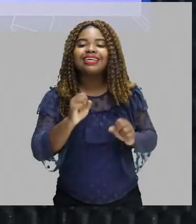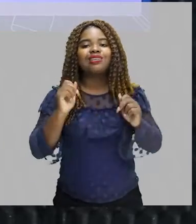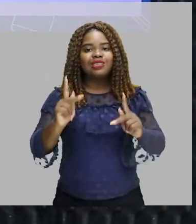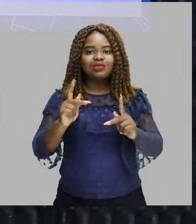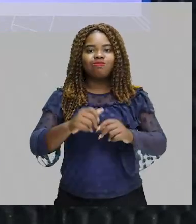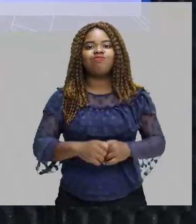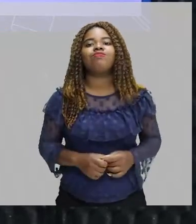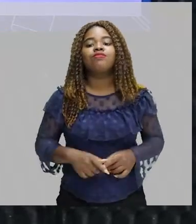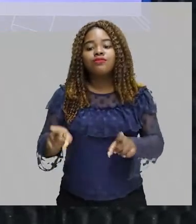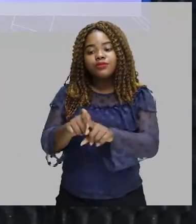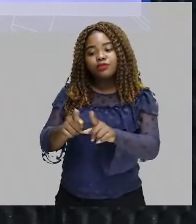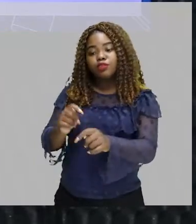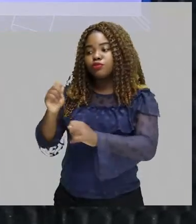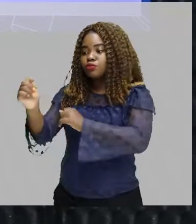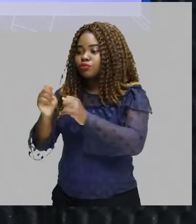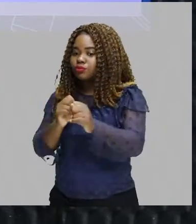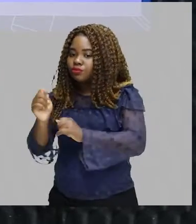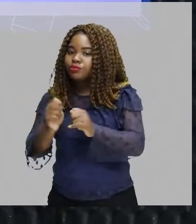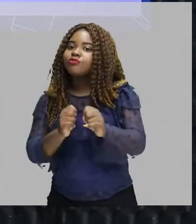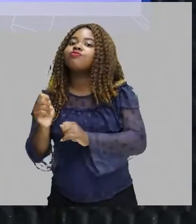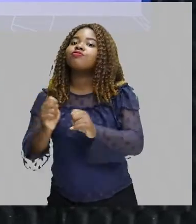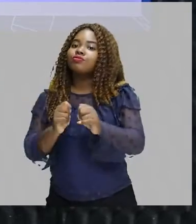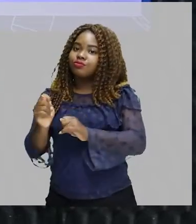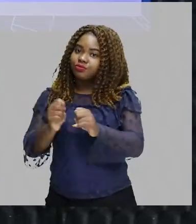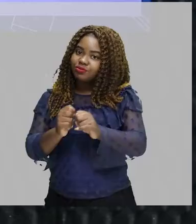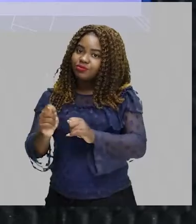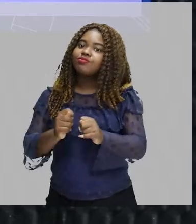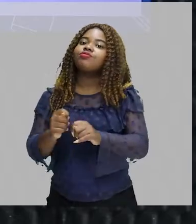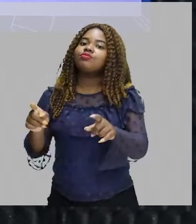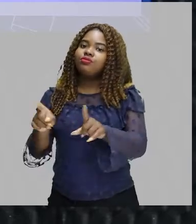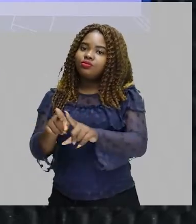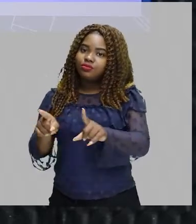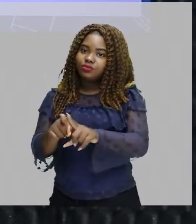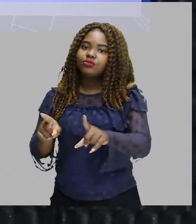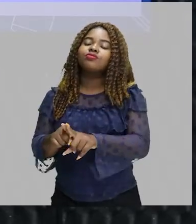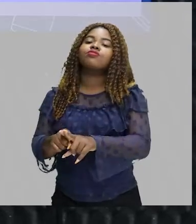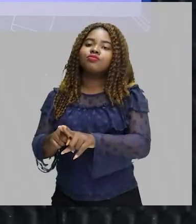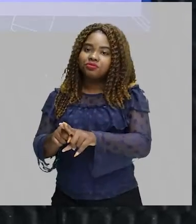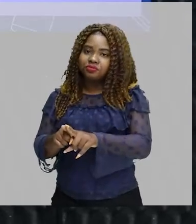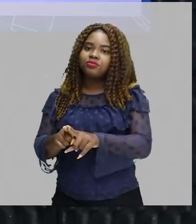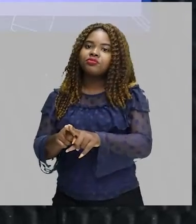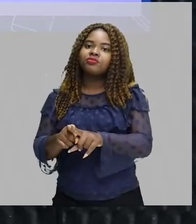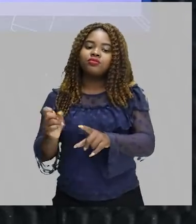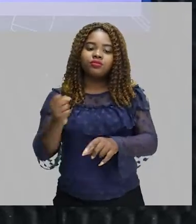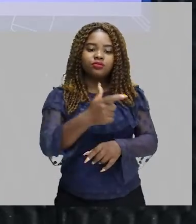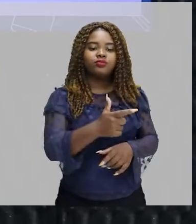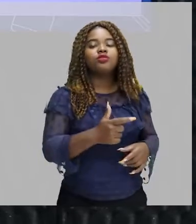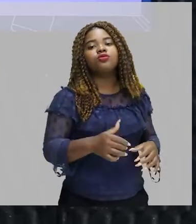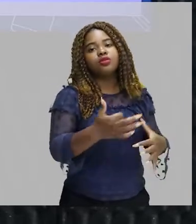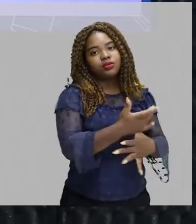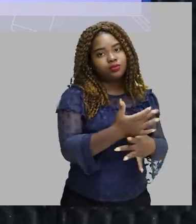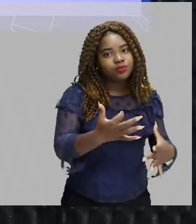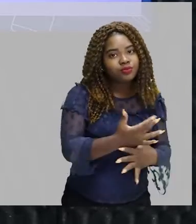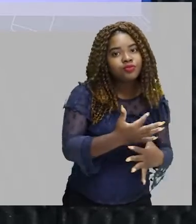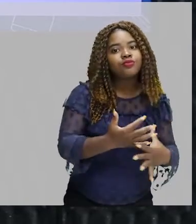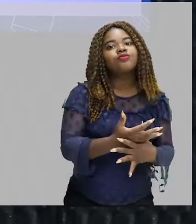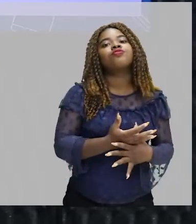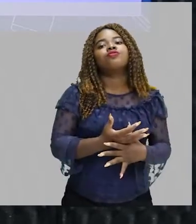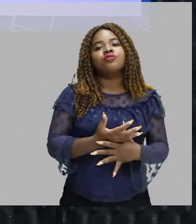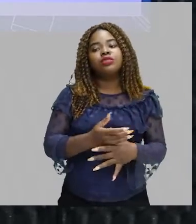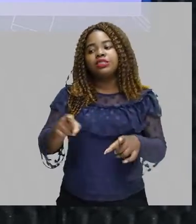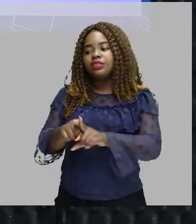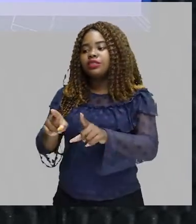se comparado aos espaços urbanos, onde tu tem aí, né, maiores propensões de relações de negócios, né, e